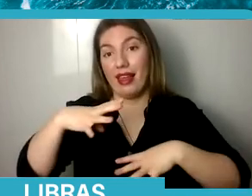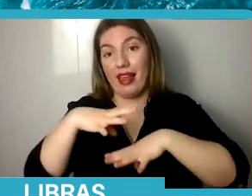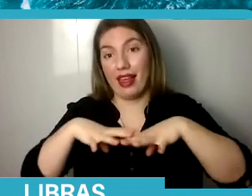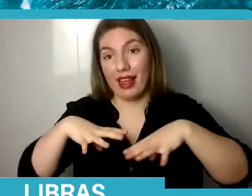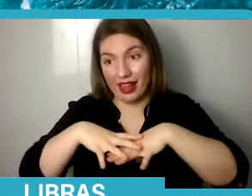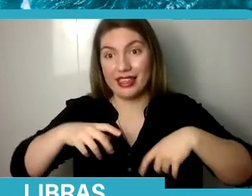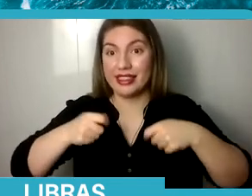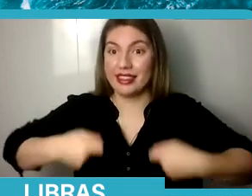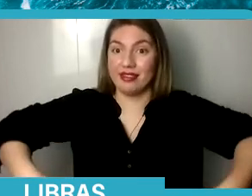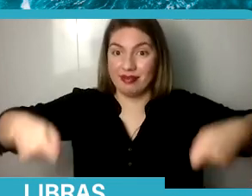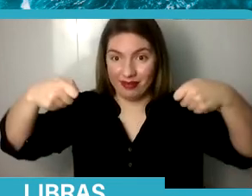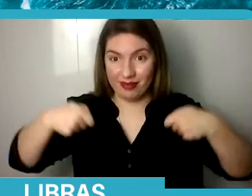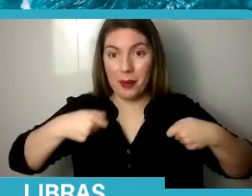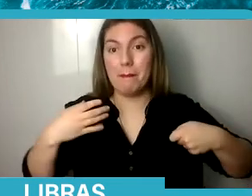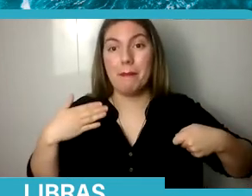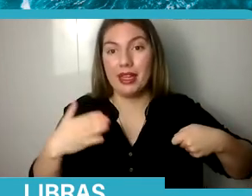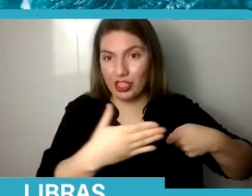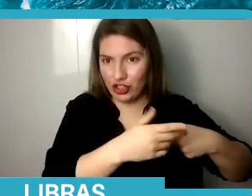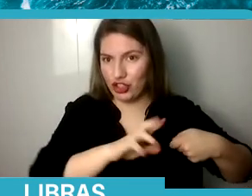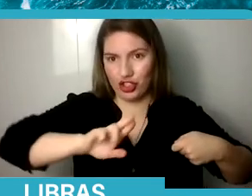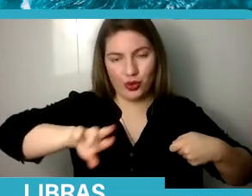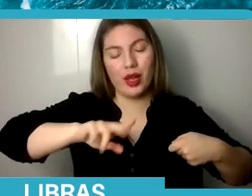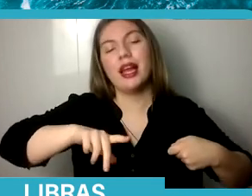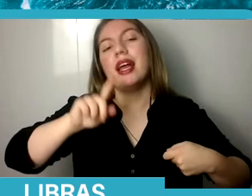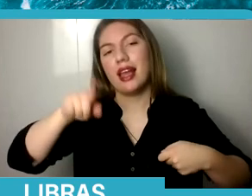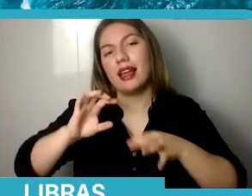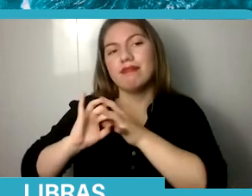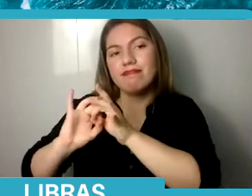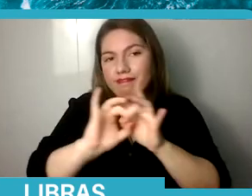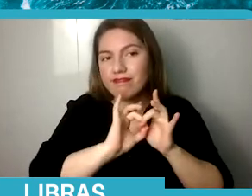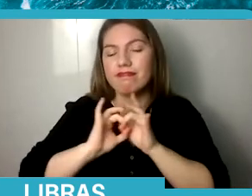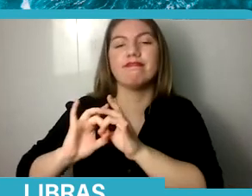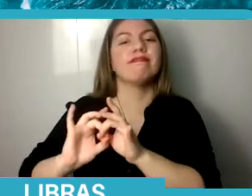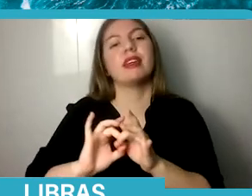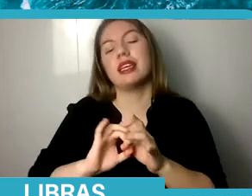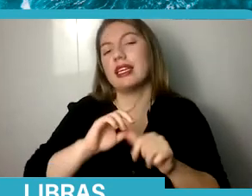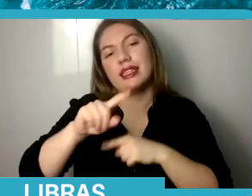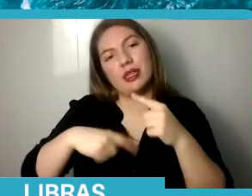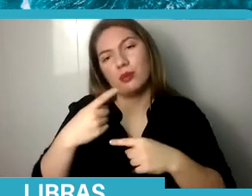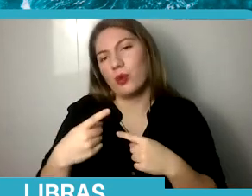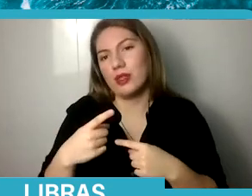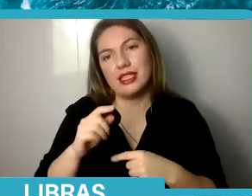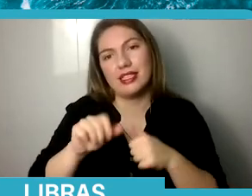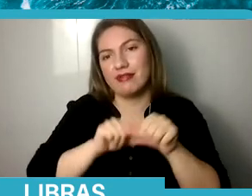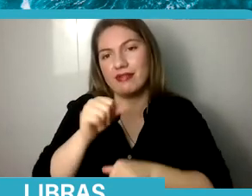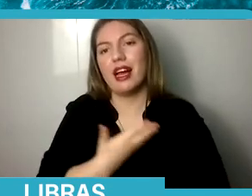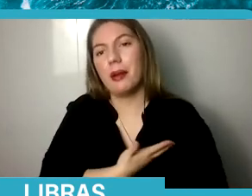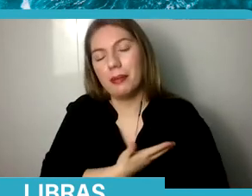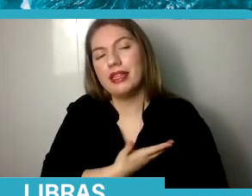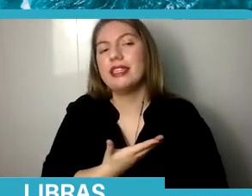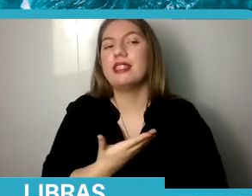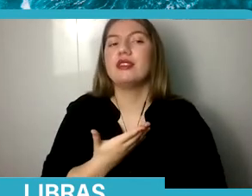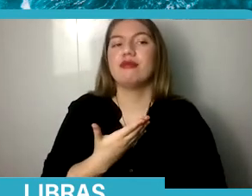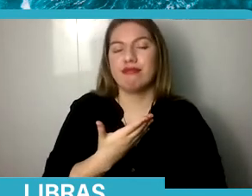parceiros é por todo o Brasil e que acabam virando pessoas queridas próximas além de fornecedores